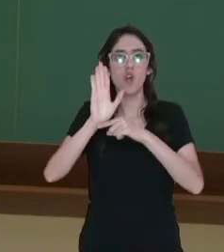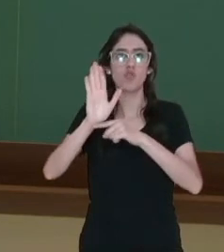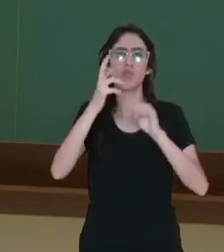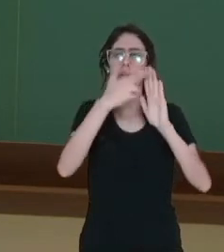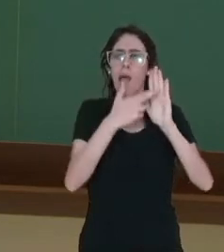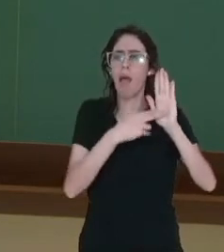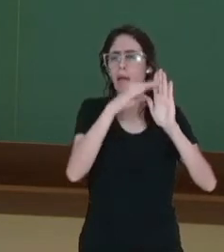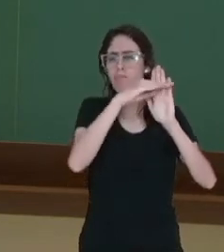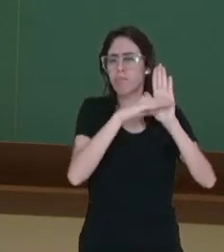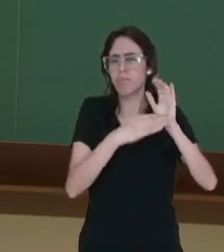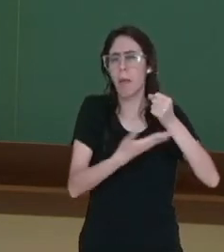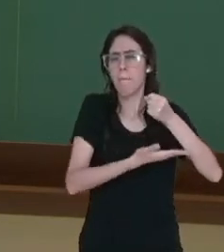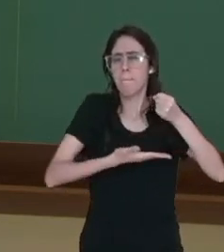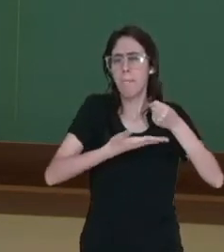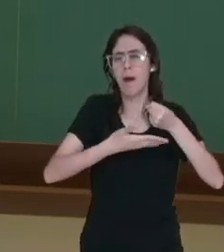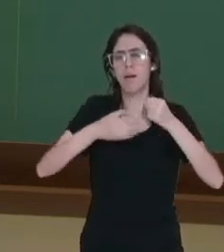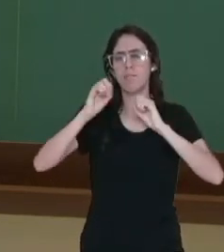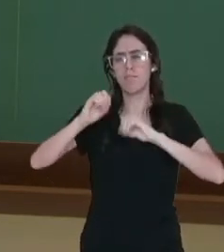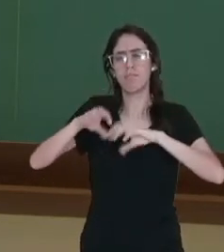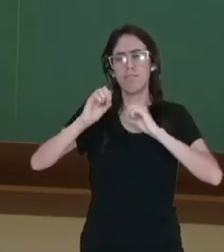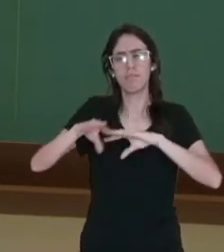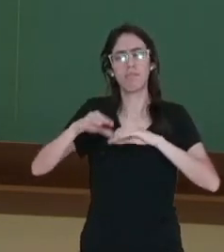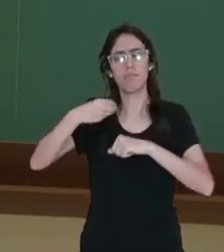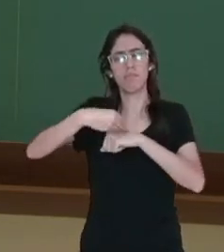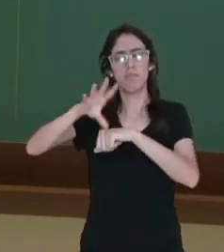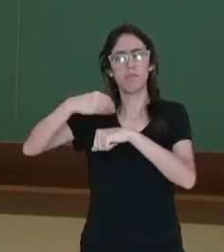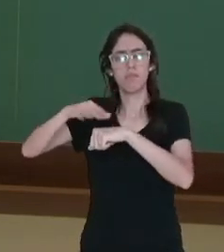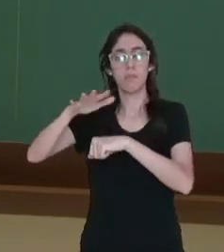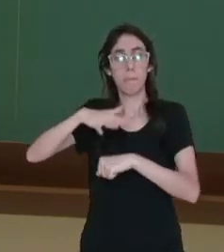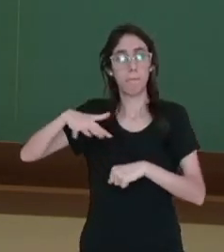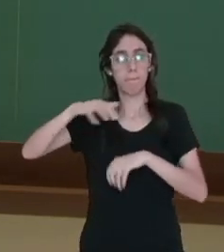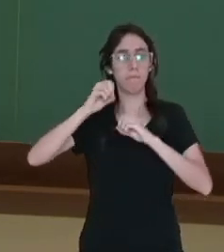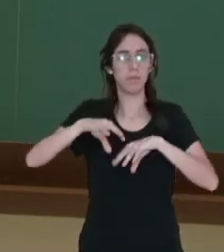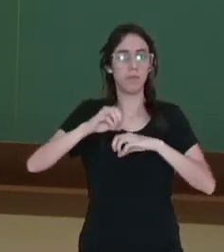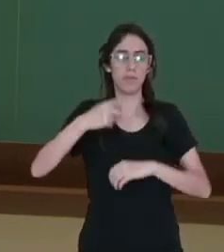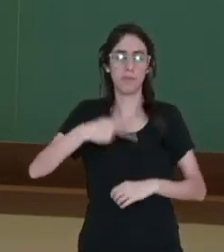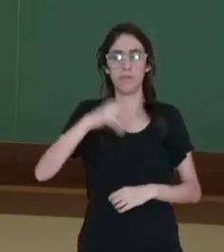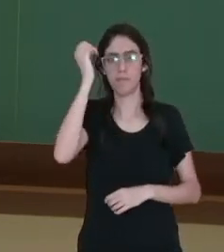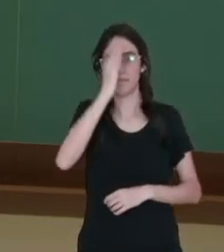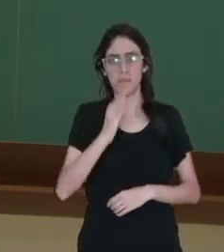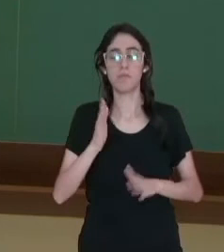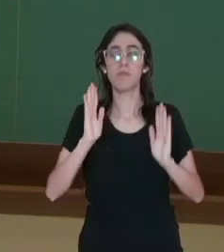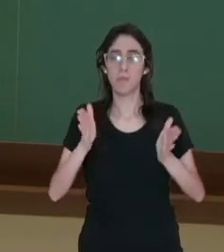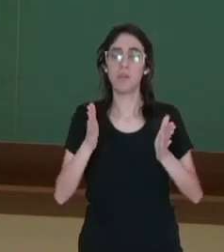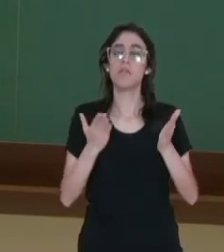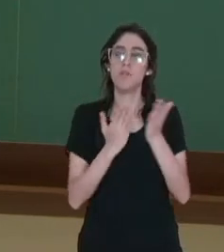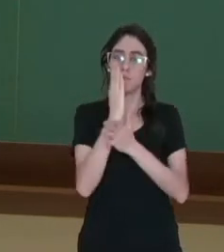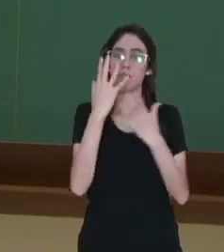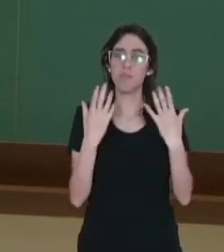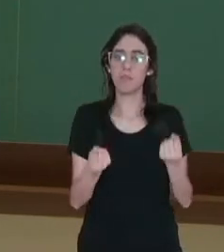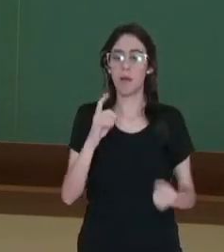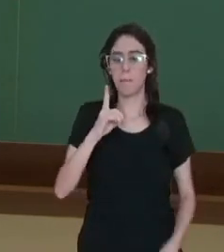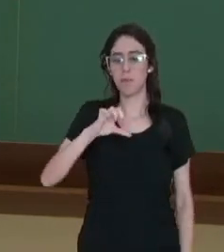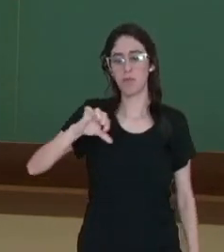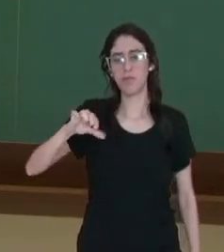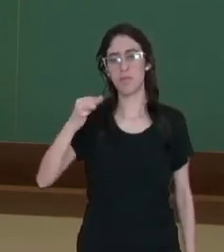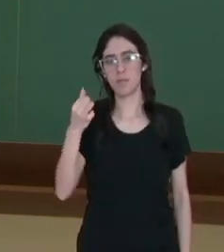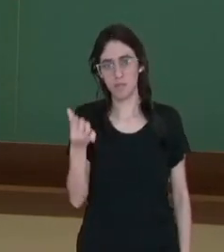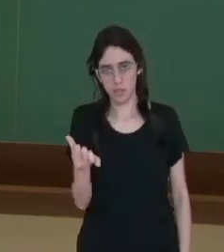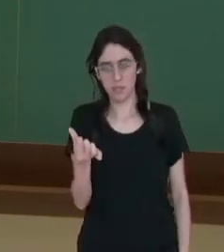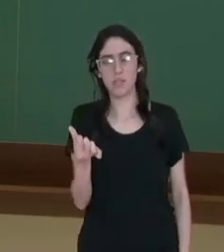diretrizes, a linha que a educação brasileira deve seguir. Aprovada, portanto, em 1996,